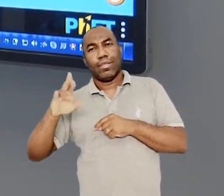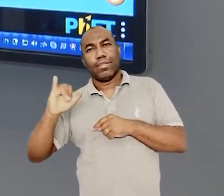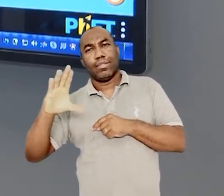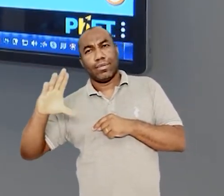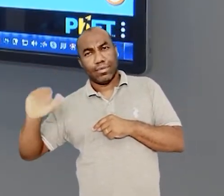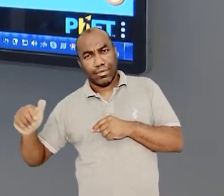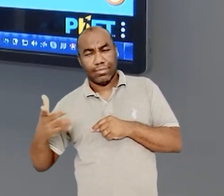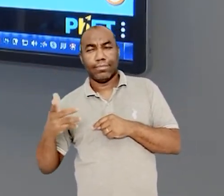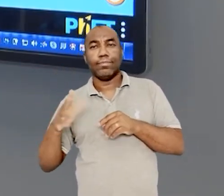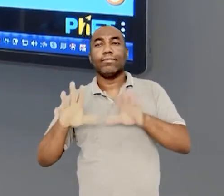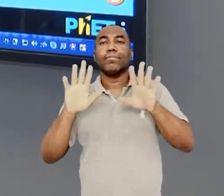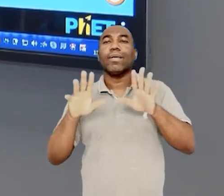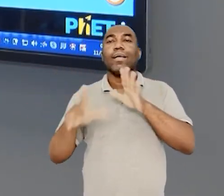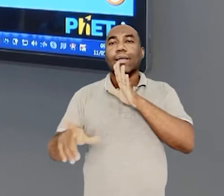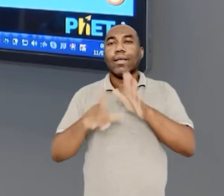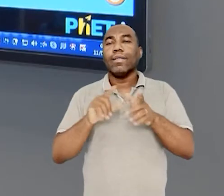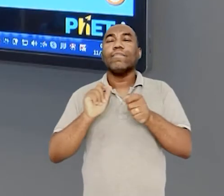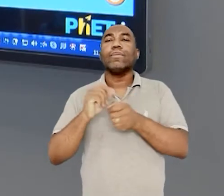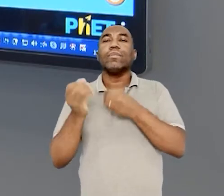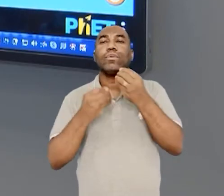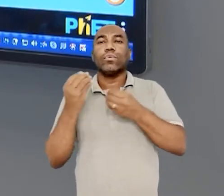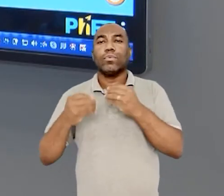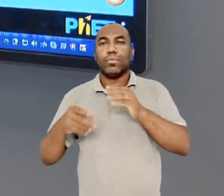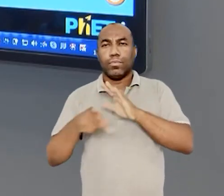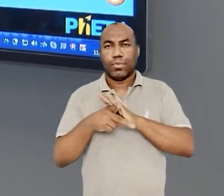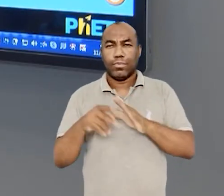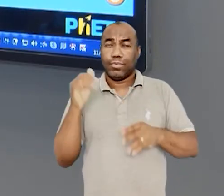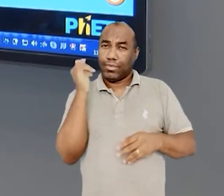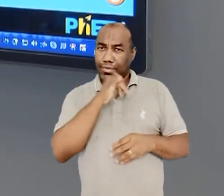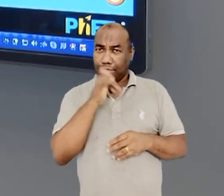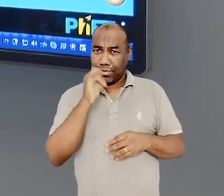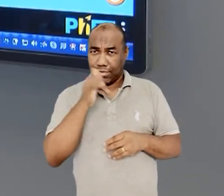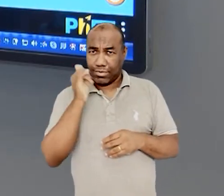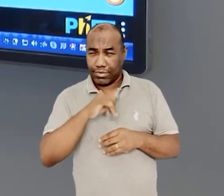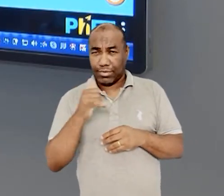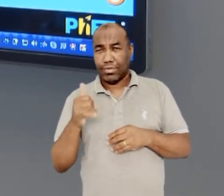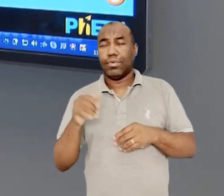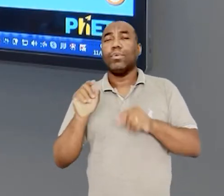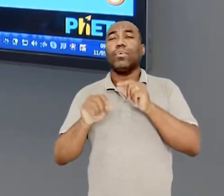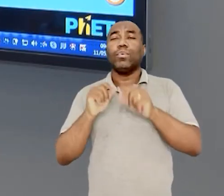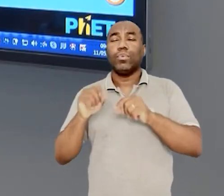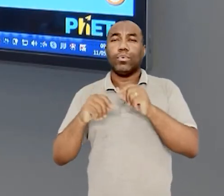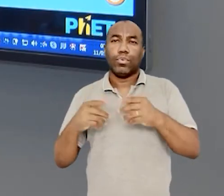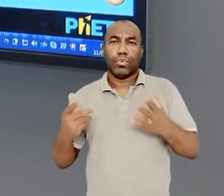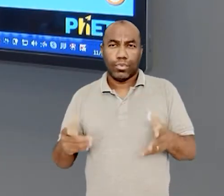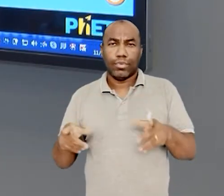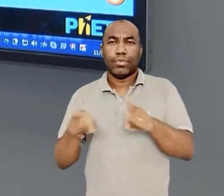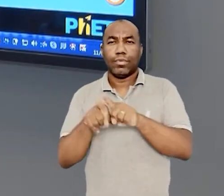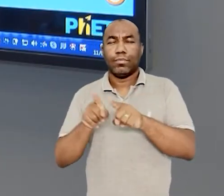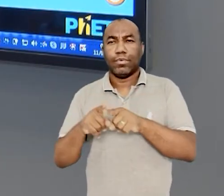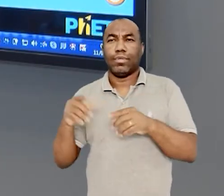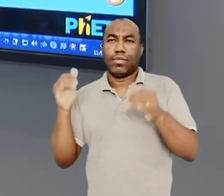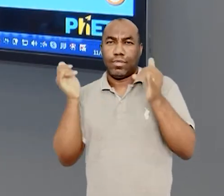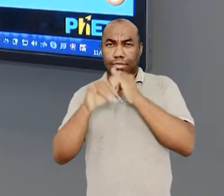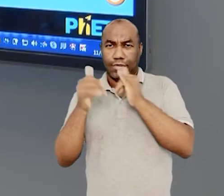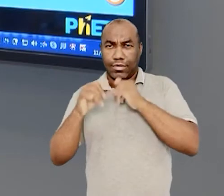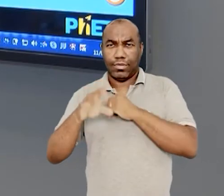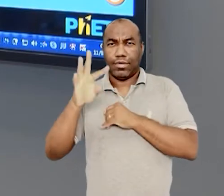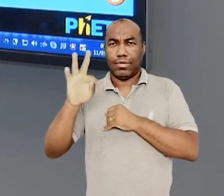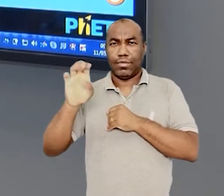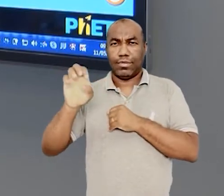veja bem, vamos fazer uma conversão de energia cinética em energia